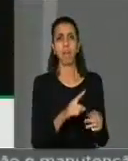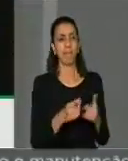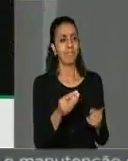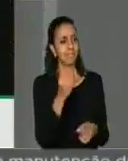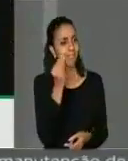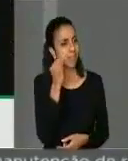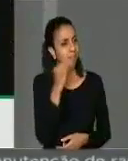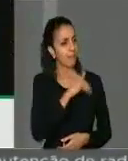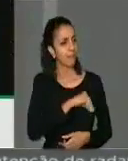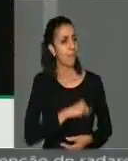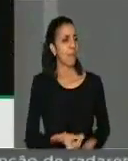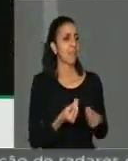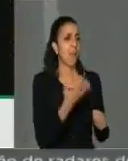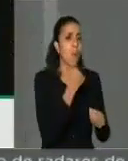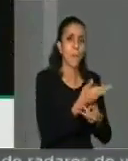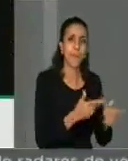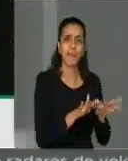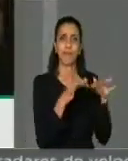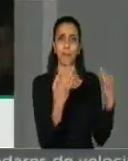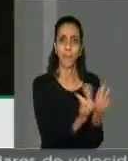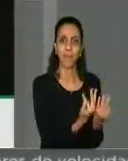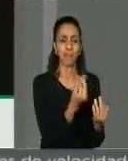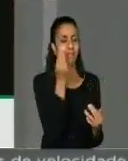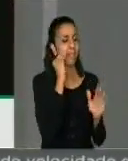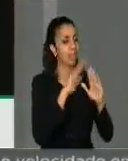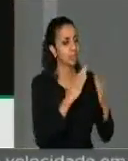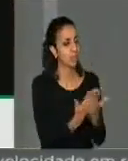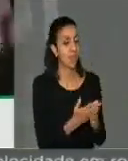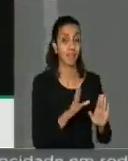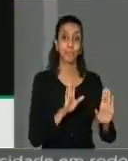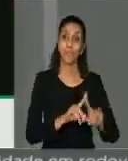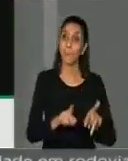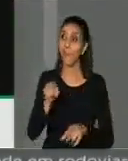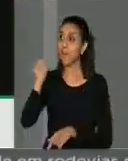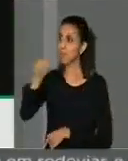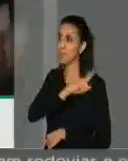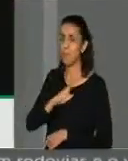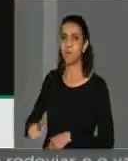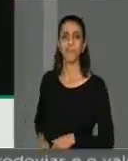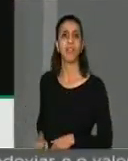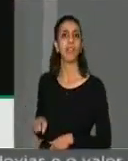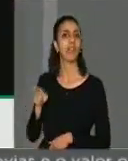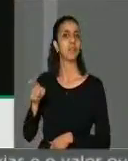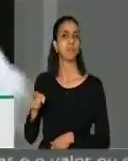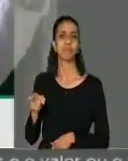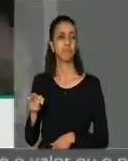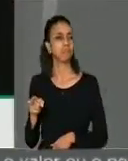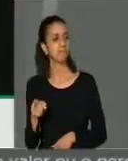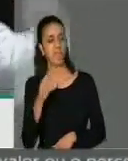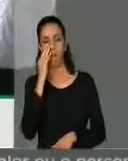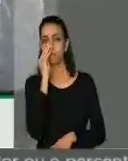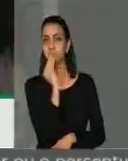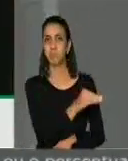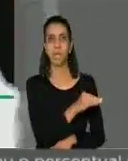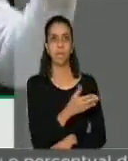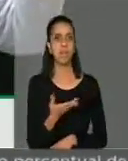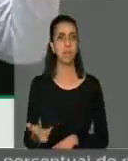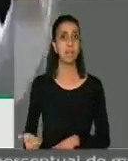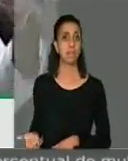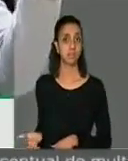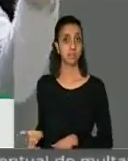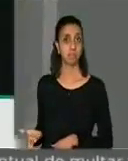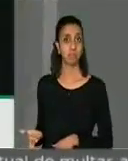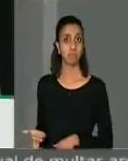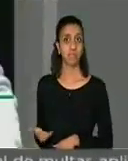seus filhos, para ter uma escola. Mas esse governo não se conforma com isso e nem a sua base